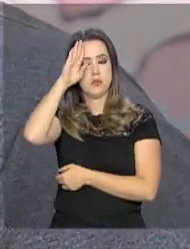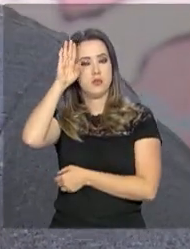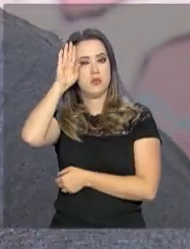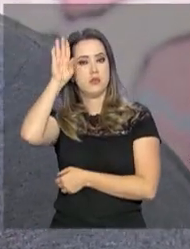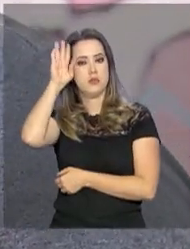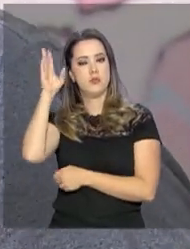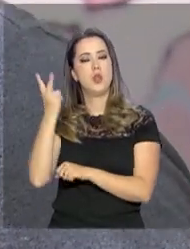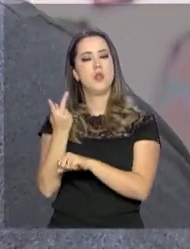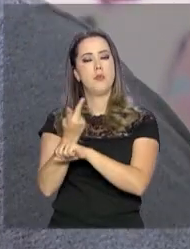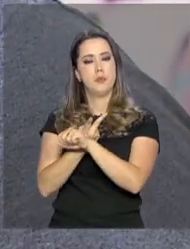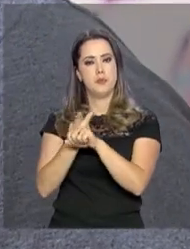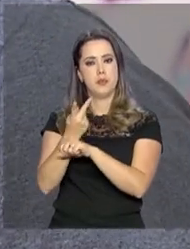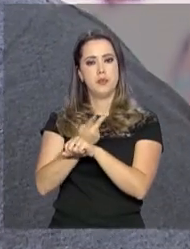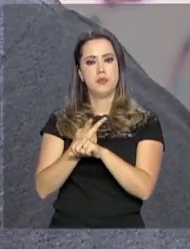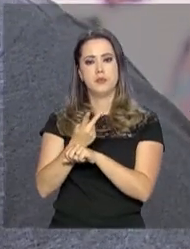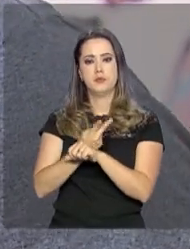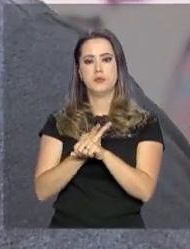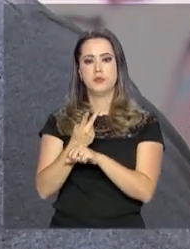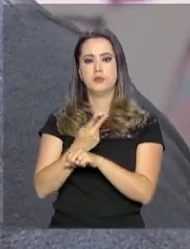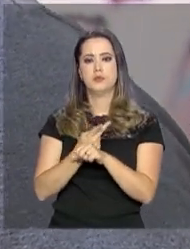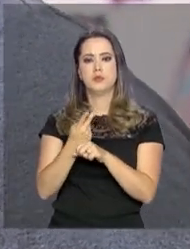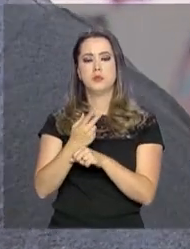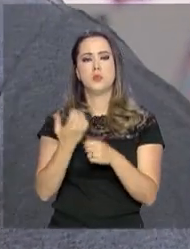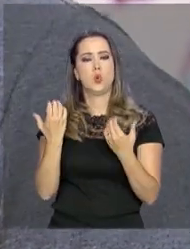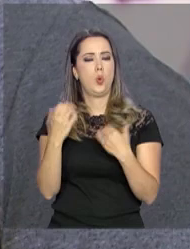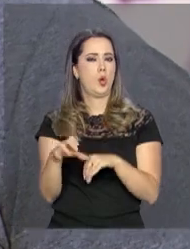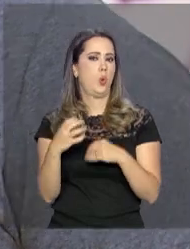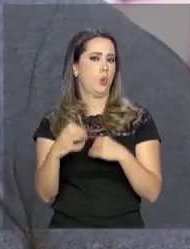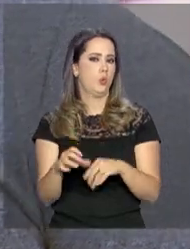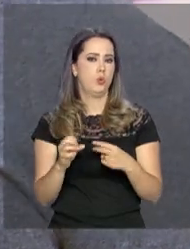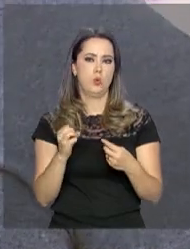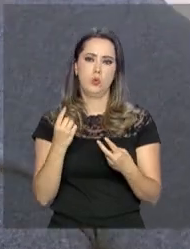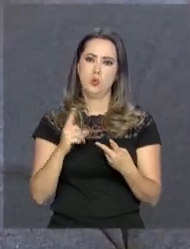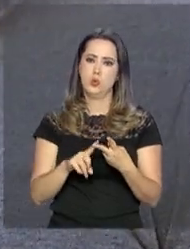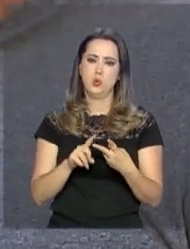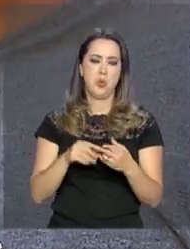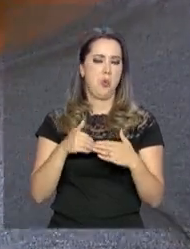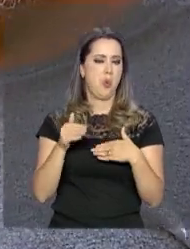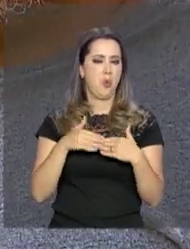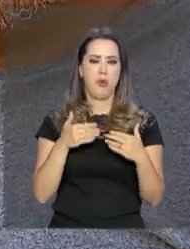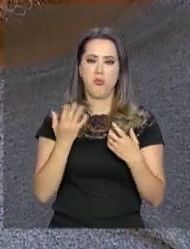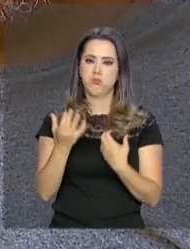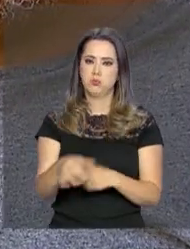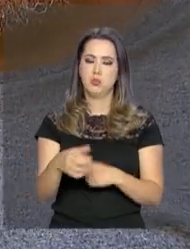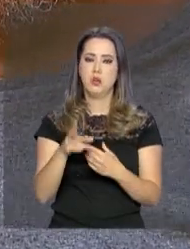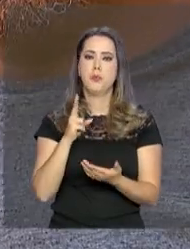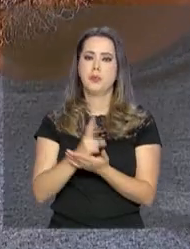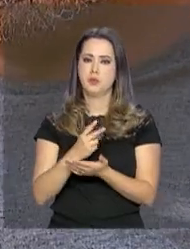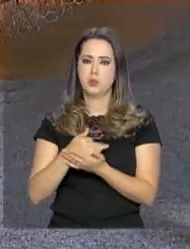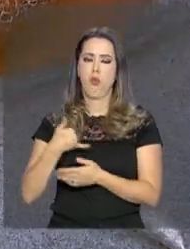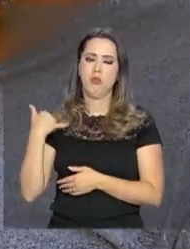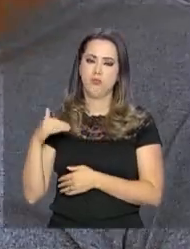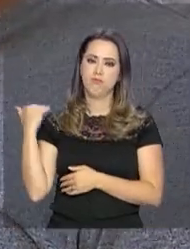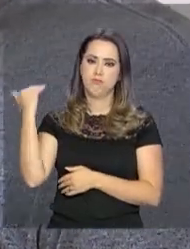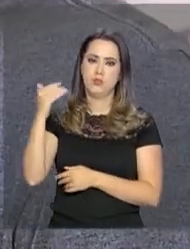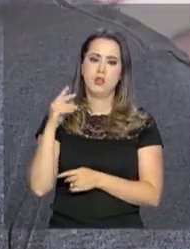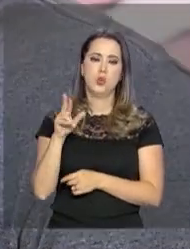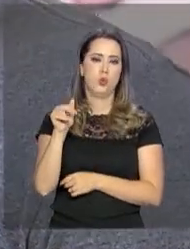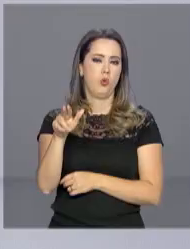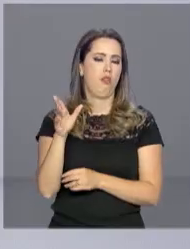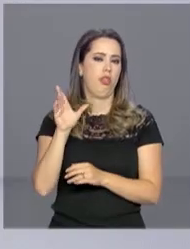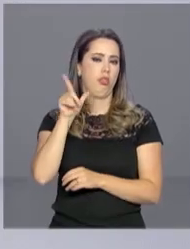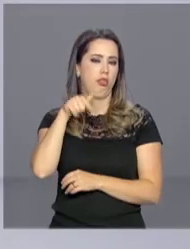tá carreira tudo caiu num concurso alguma coisa apesar da idade mas nunca é